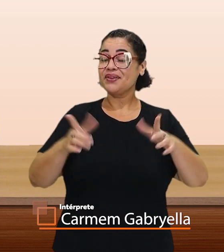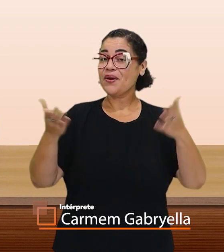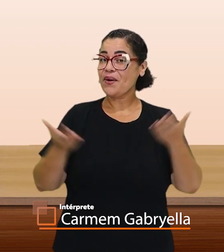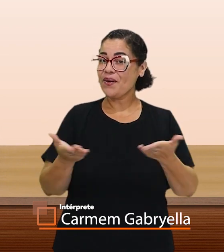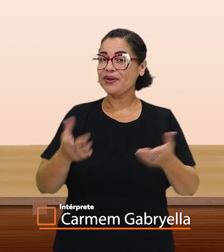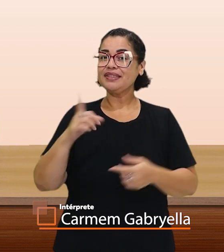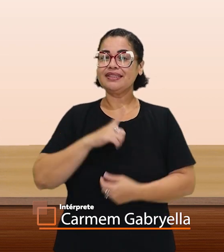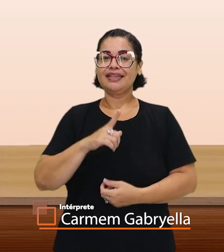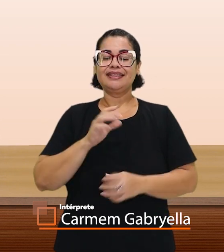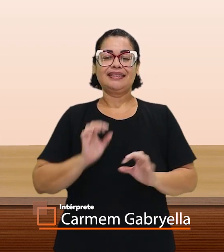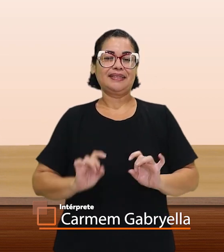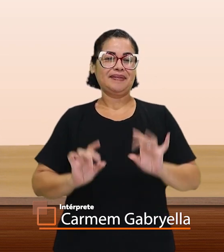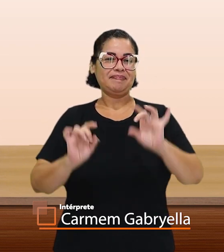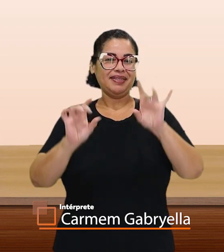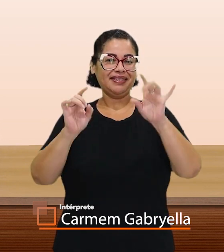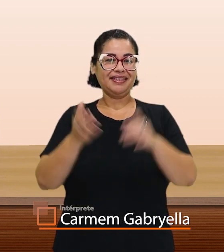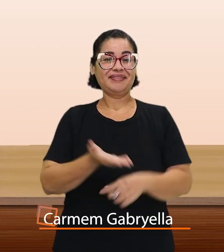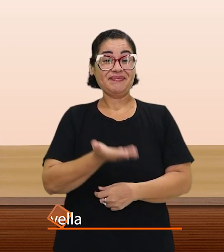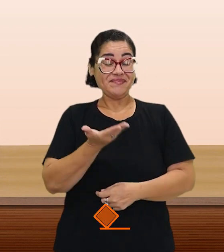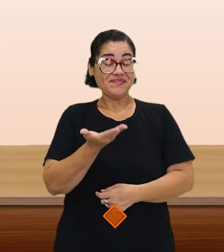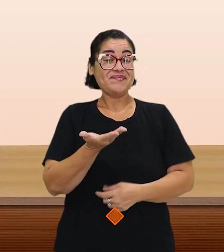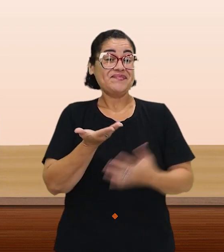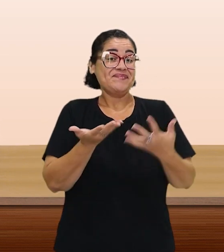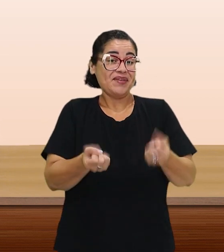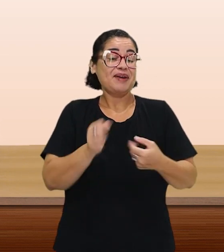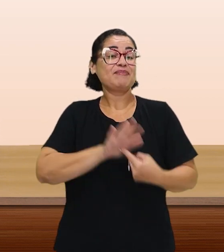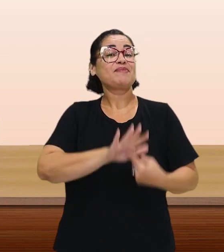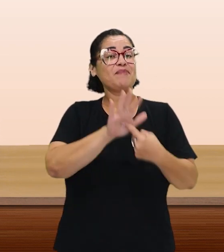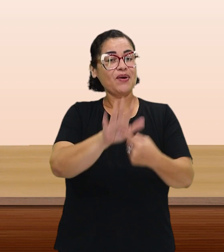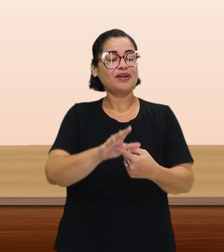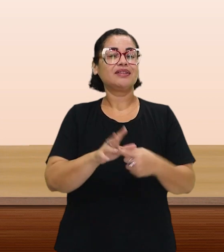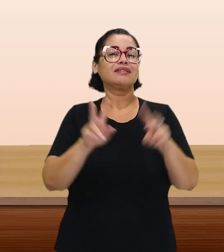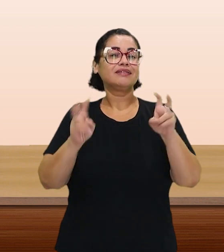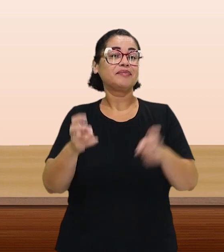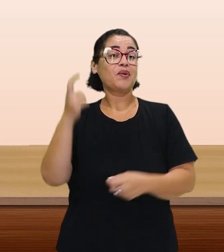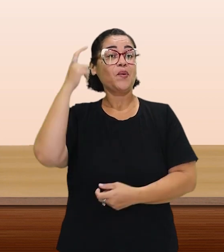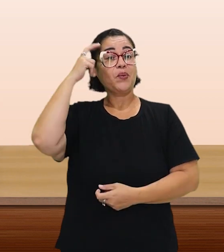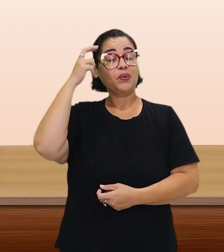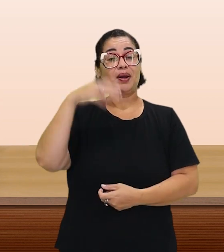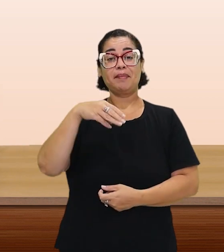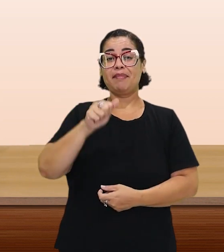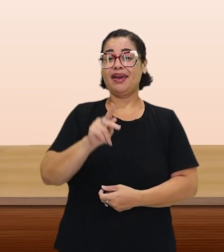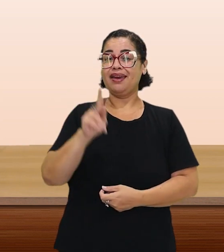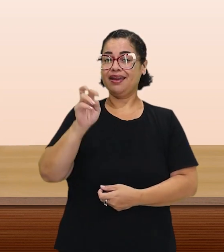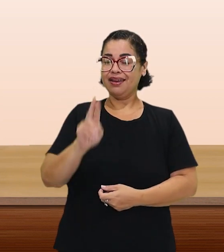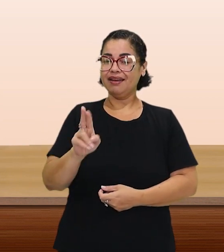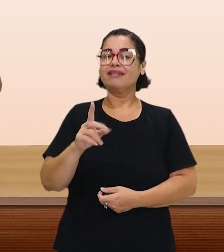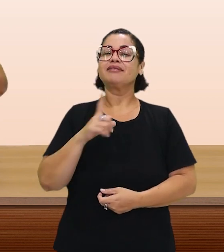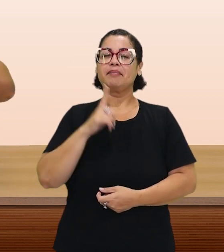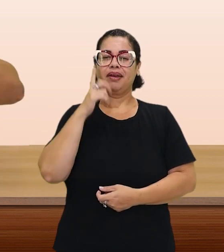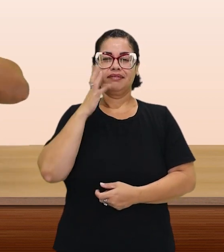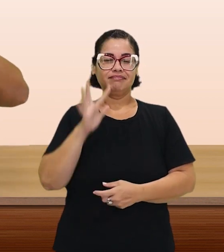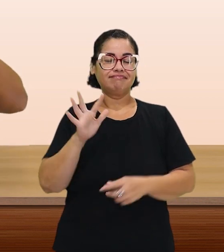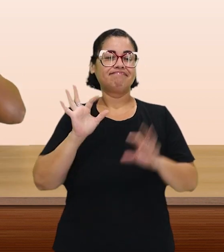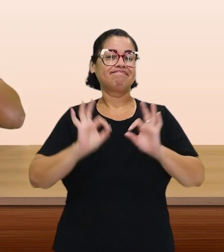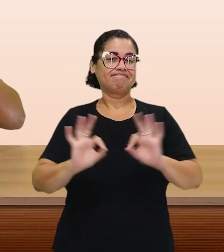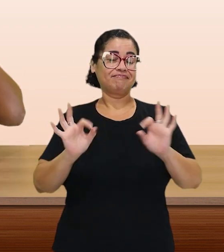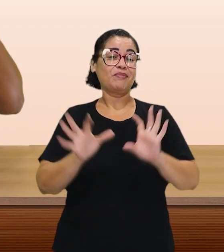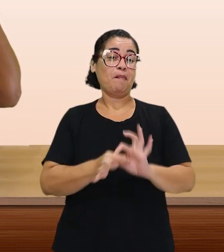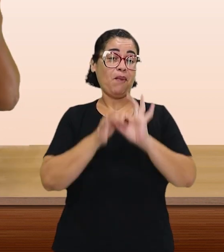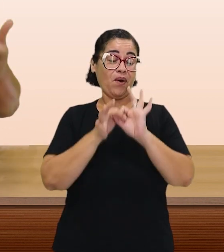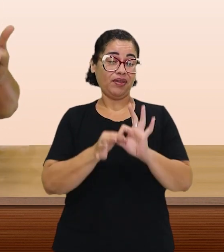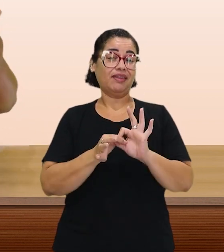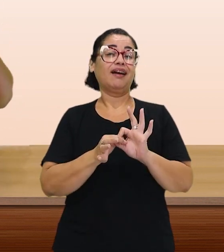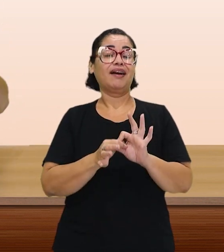está mais que especial. Vamos mostrar um pouquinho da cultura maker. E temos também um Se Liga no Portal com vídeo da